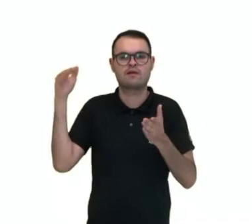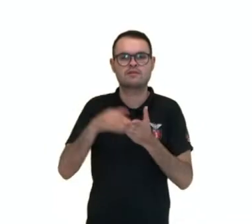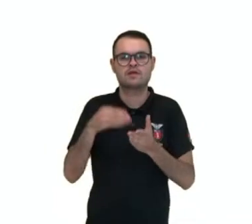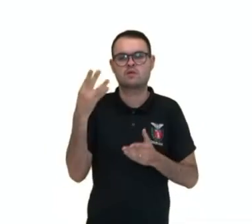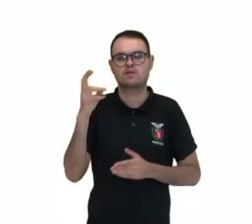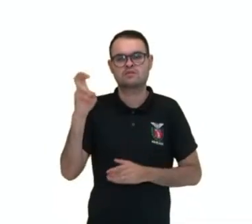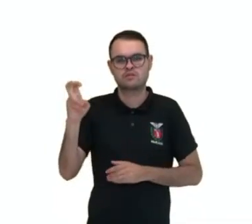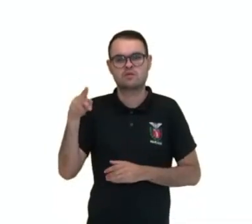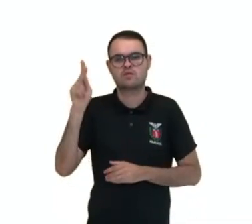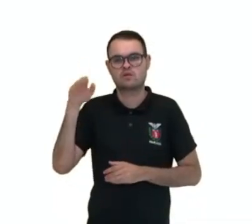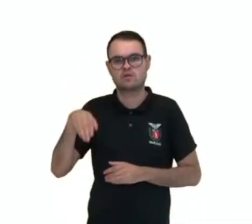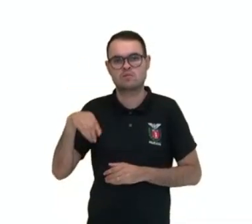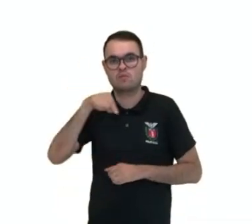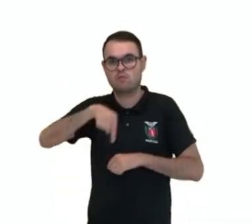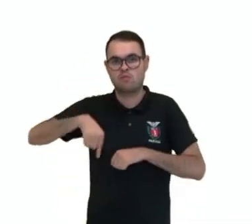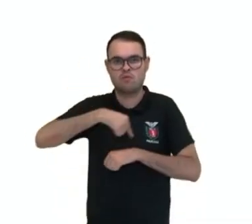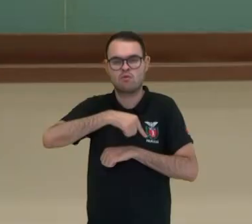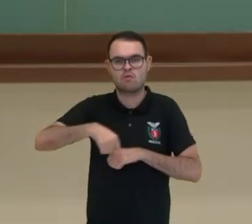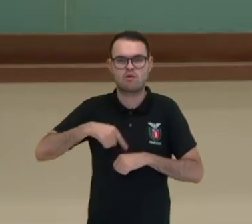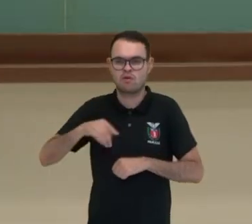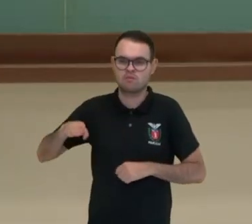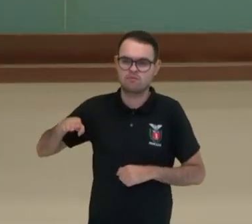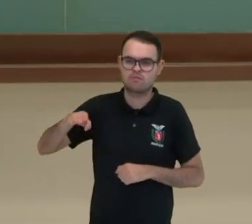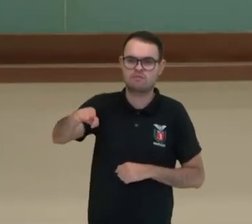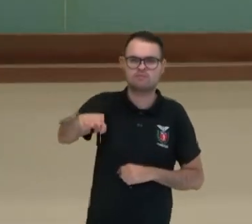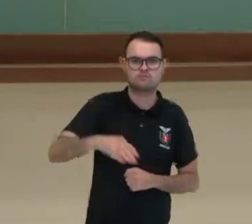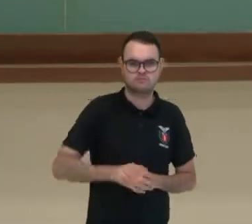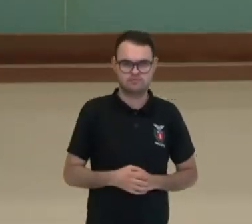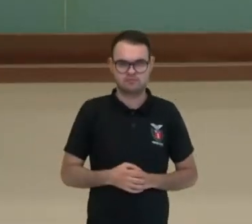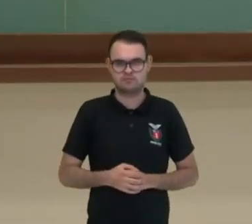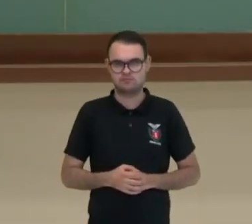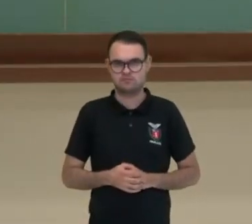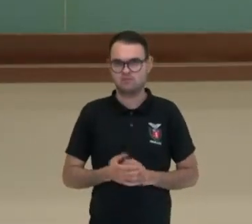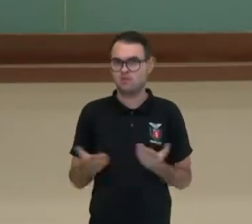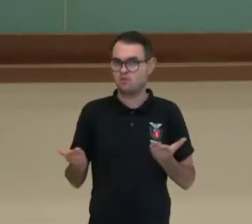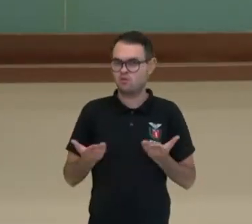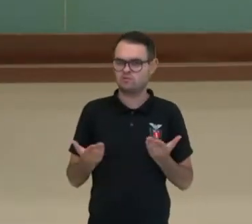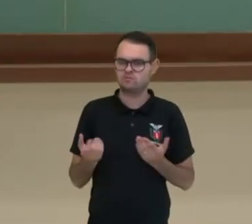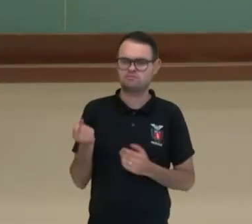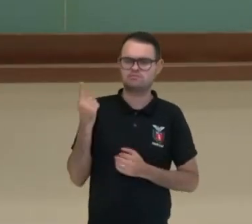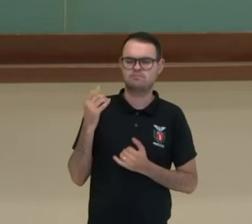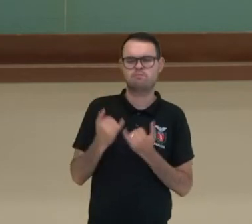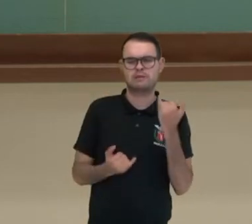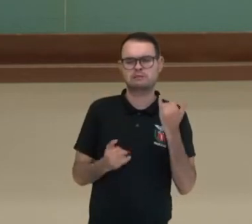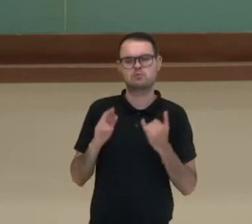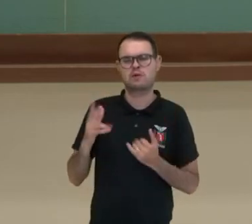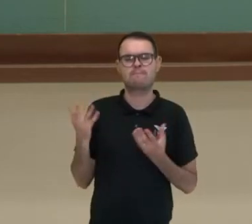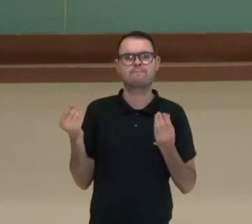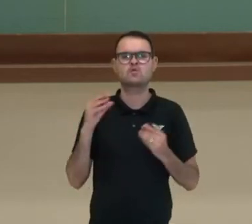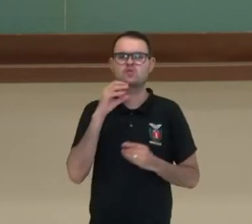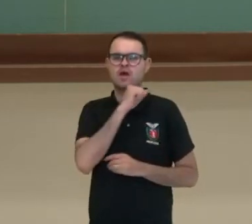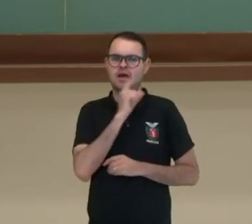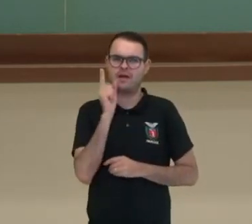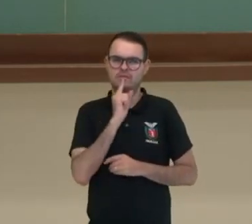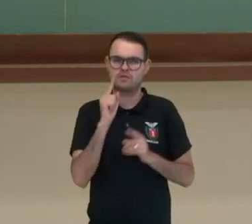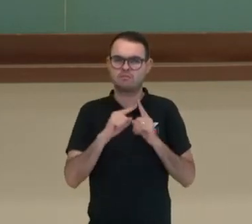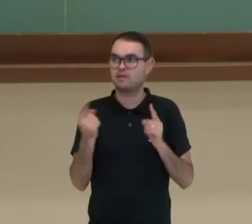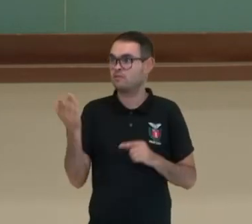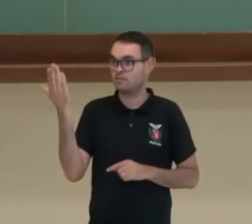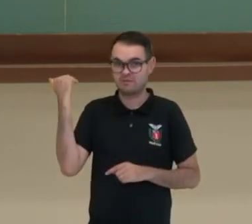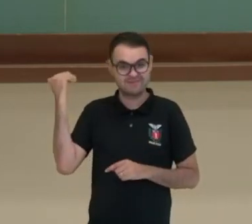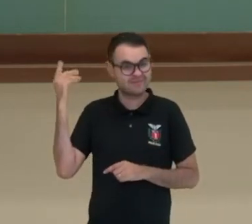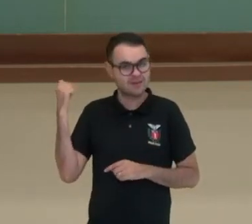45 km por hora. O que pode parecer para a gente hoje algo que não é tão rápido, mas para a época